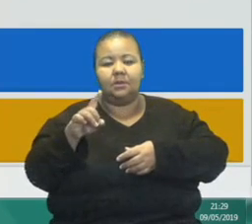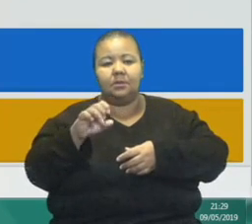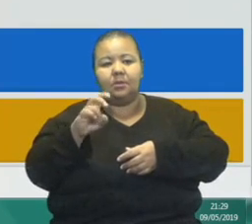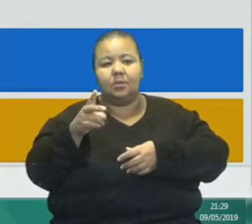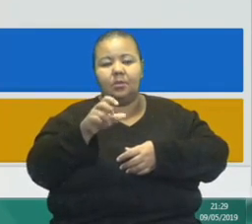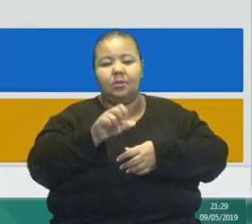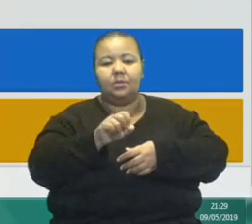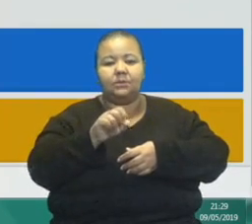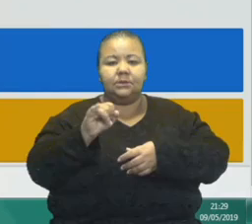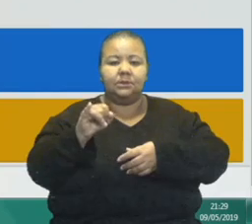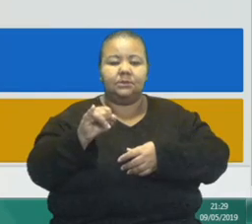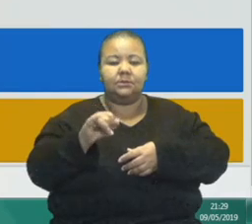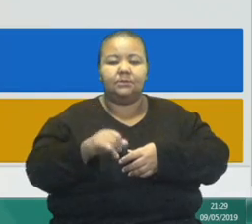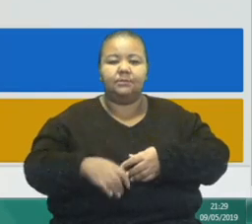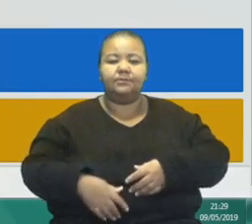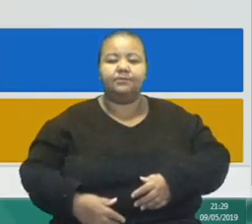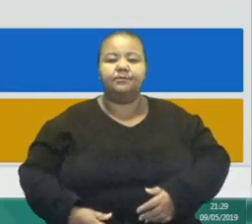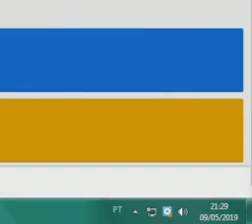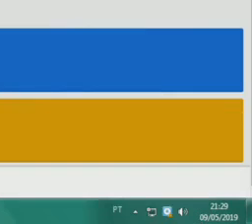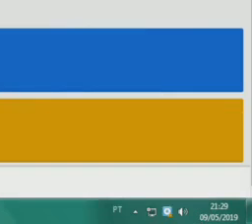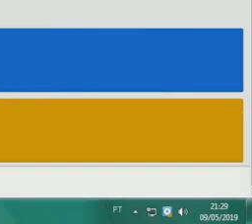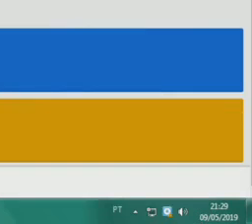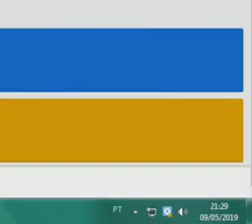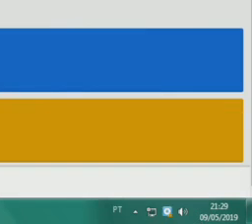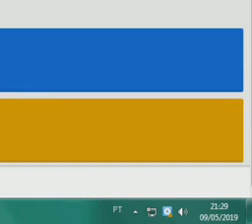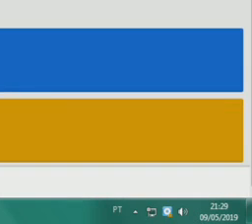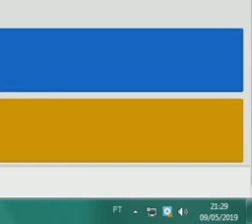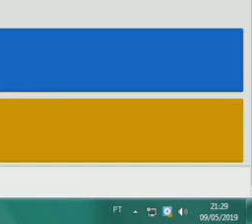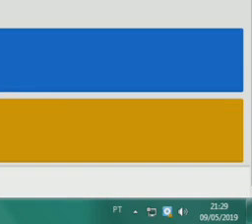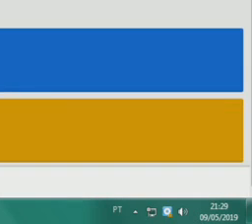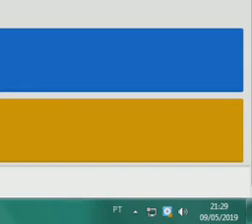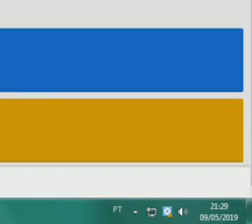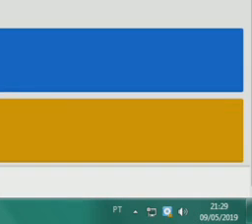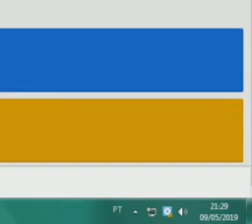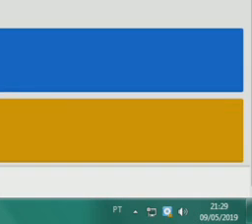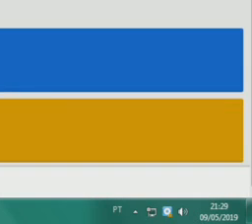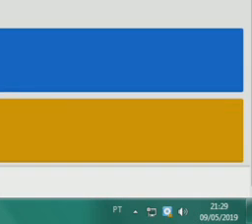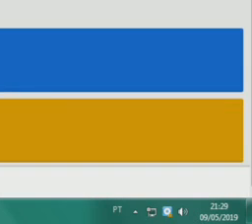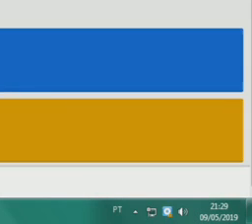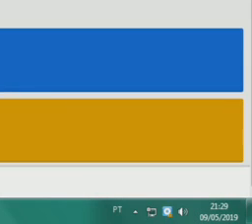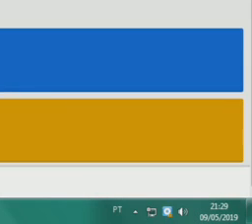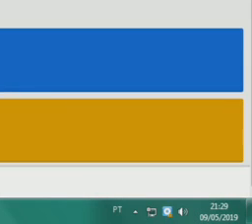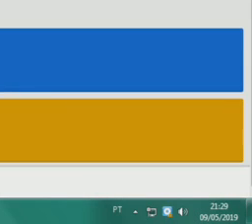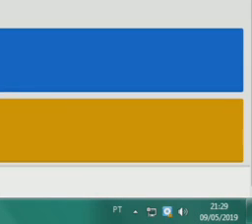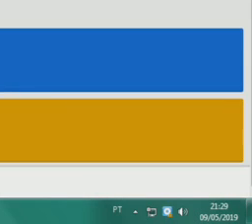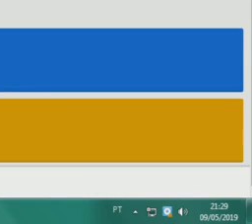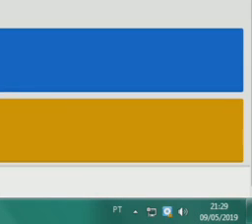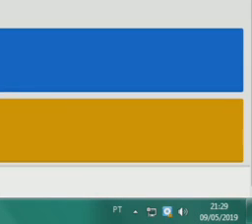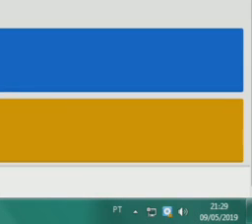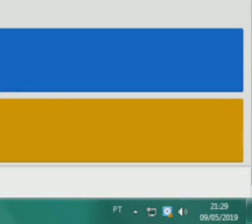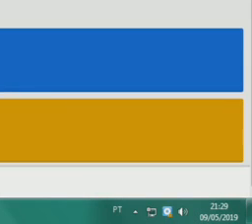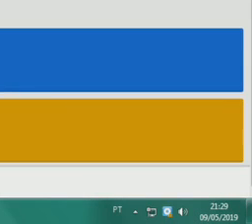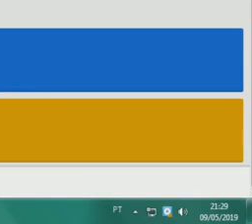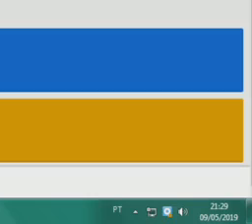ou SI. Ele tem infinitas soluções? Nenhuma solução ou uma única solução?